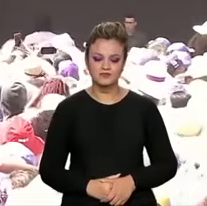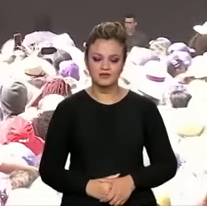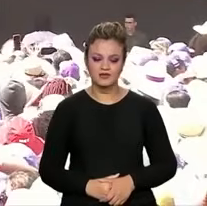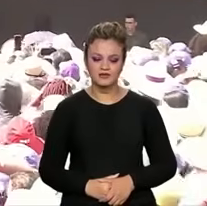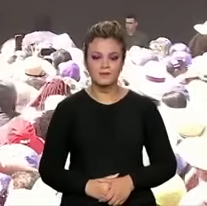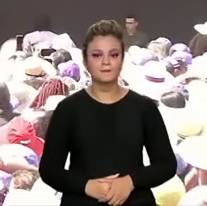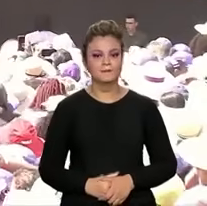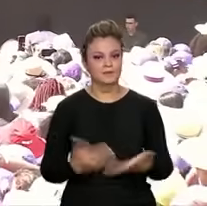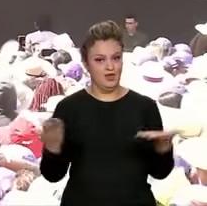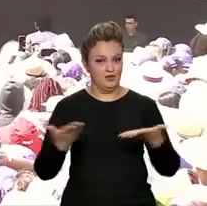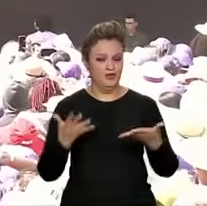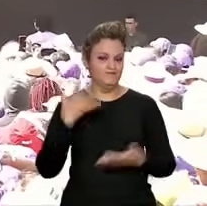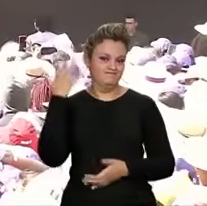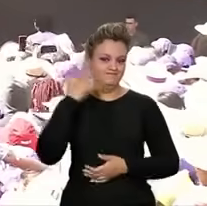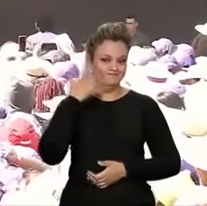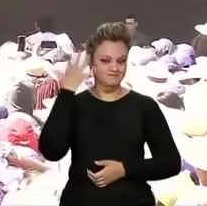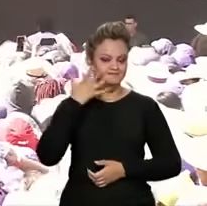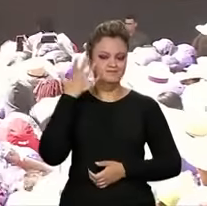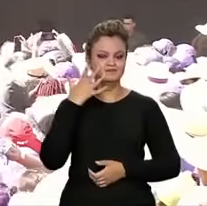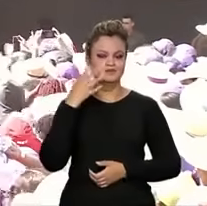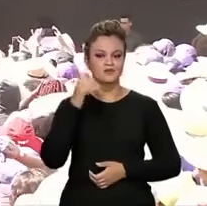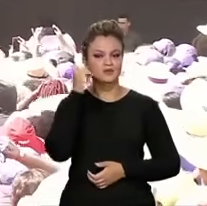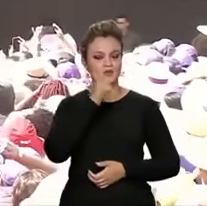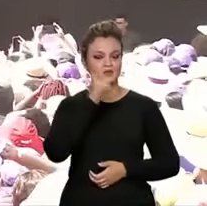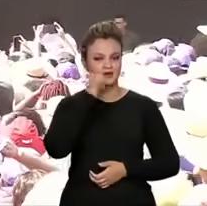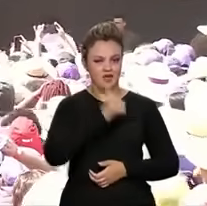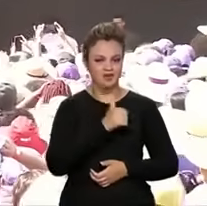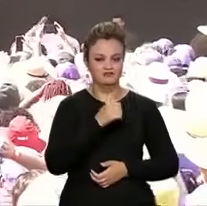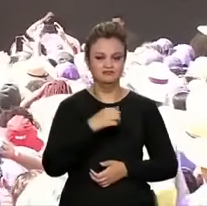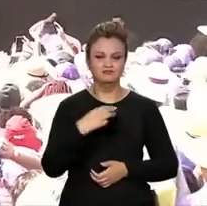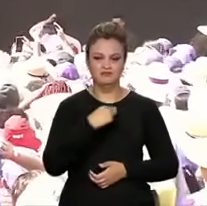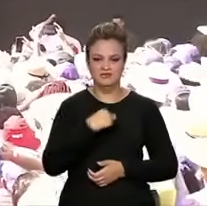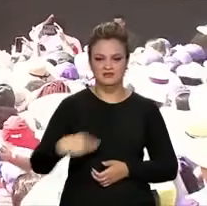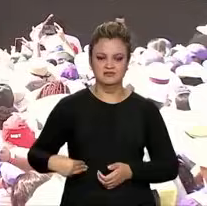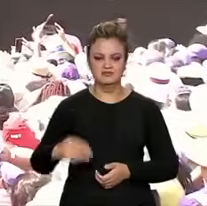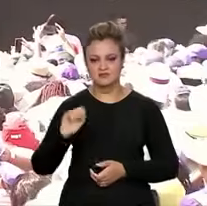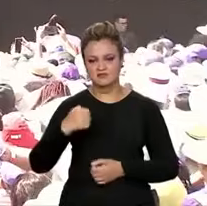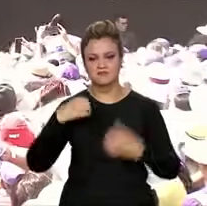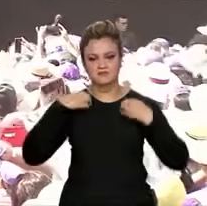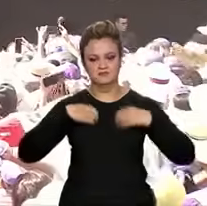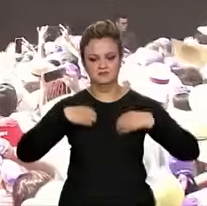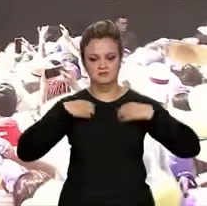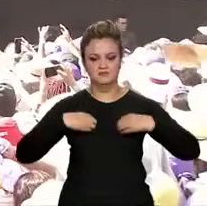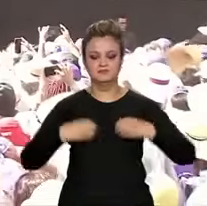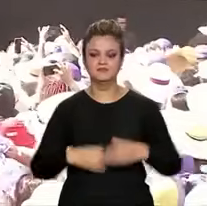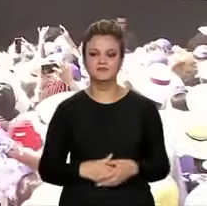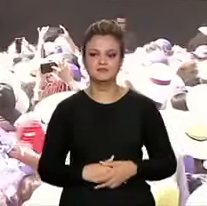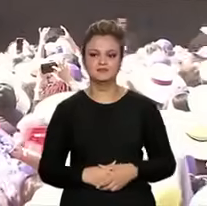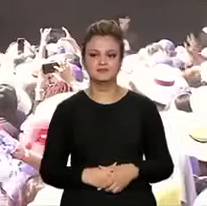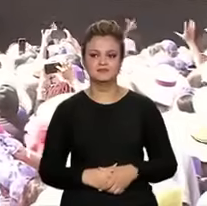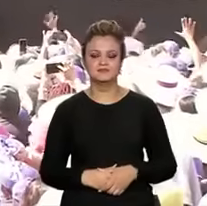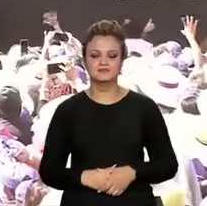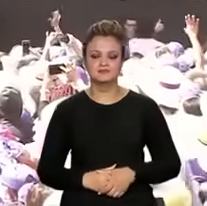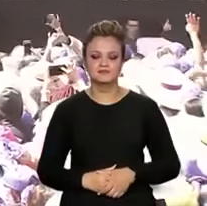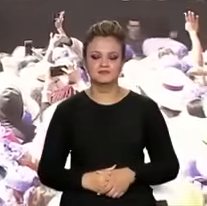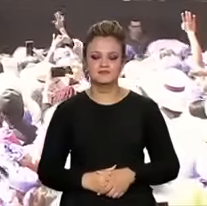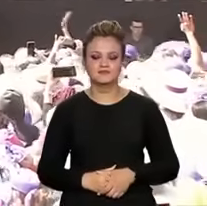com a palavra a ministra de estado das mulheres Cida Gonçalves